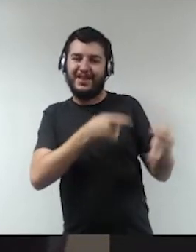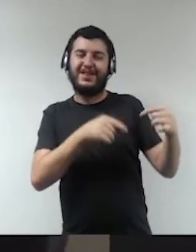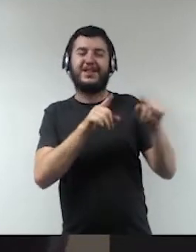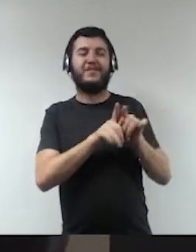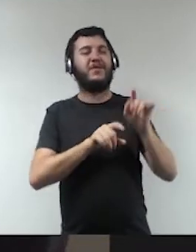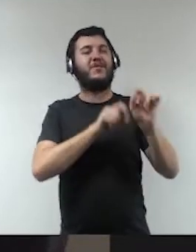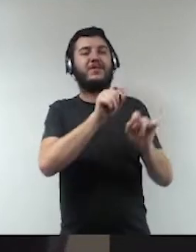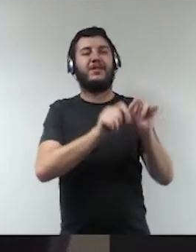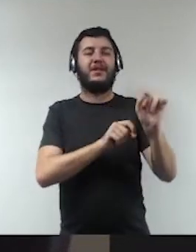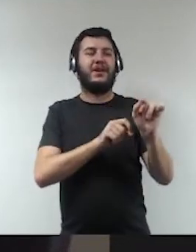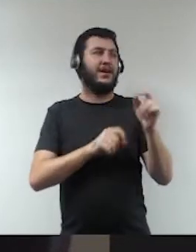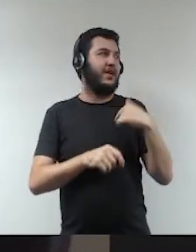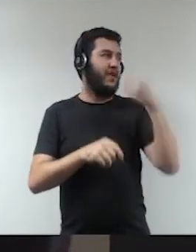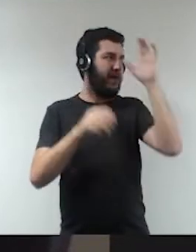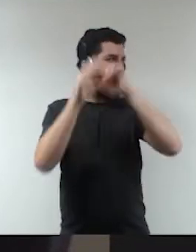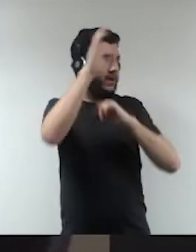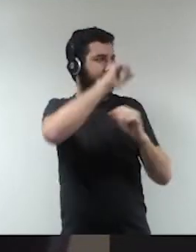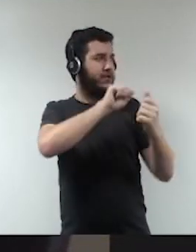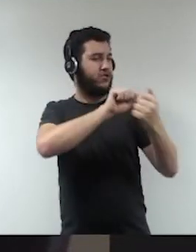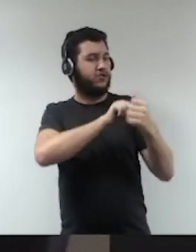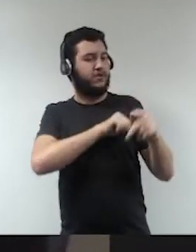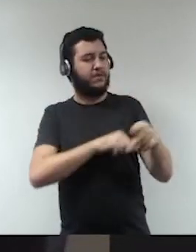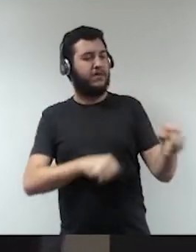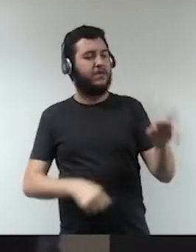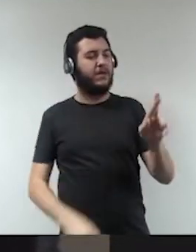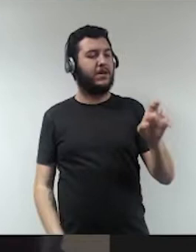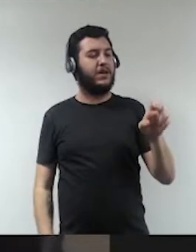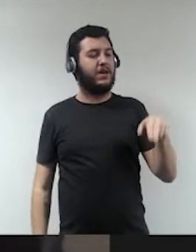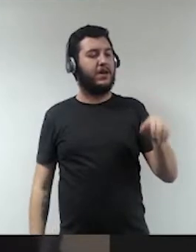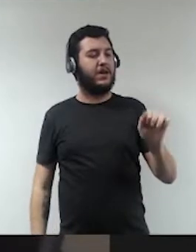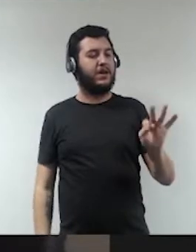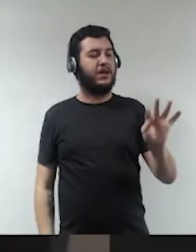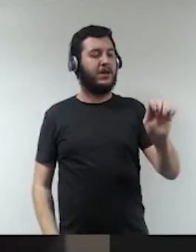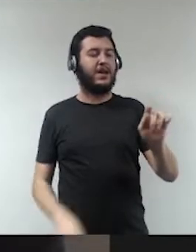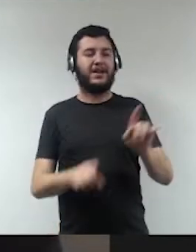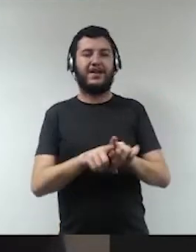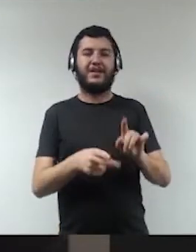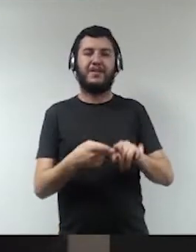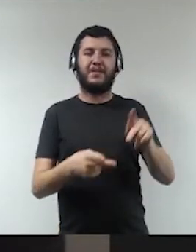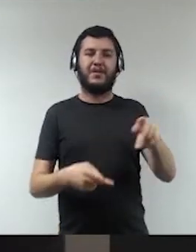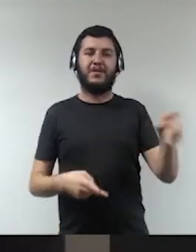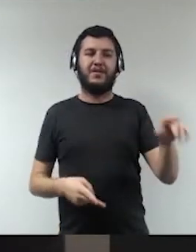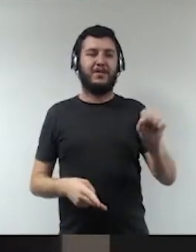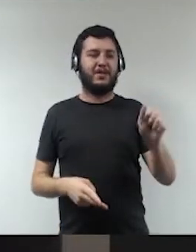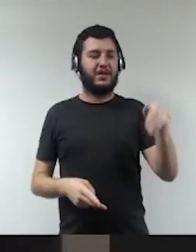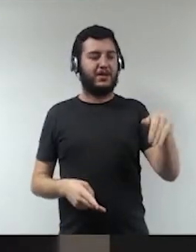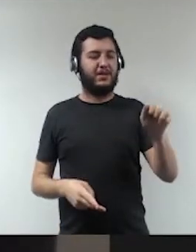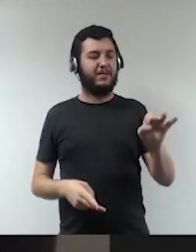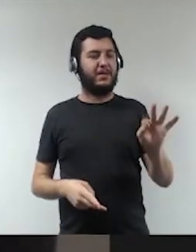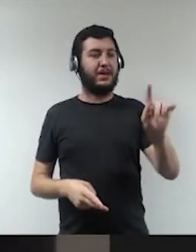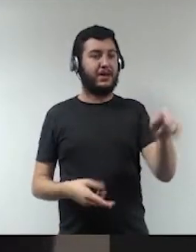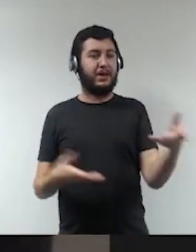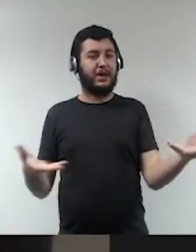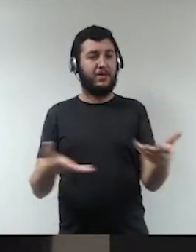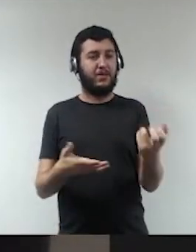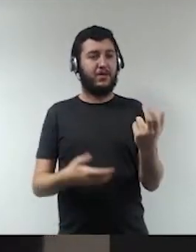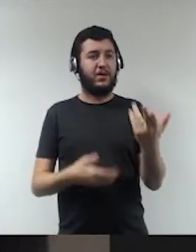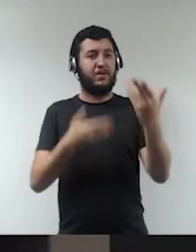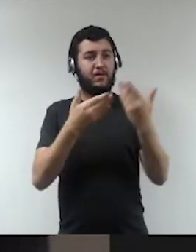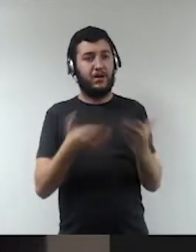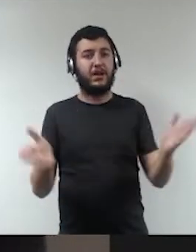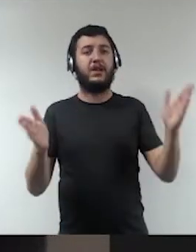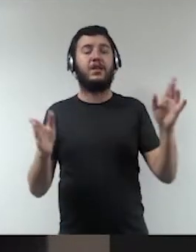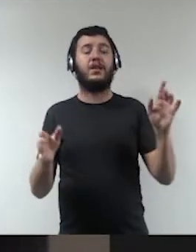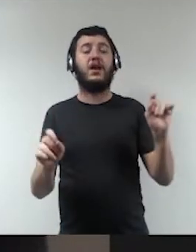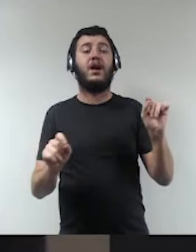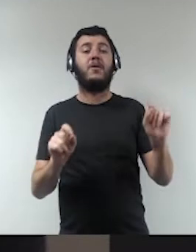diariamente com as professoras Renata e professora Samanta. Bom, queria iniciar falando sobre